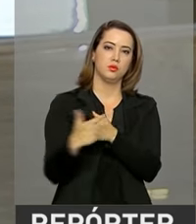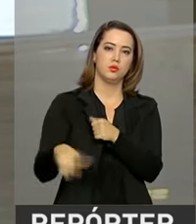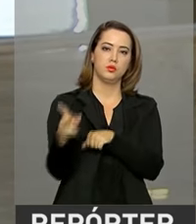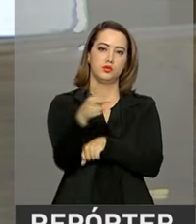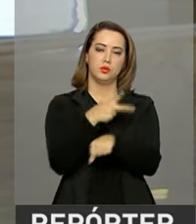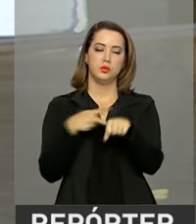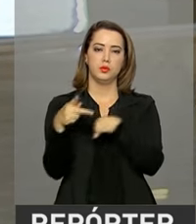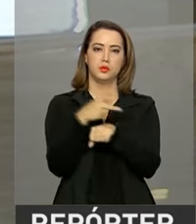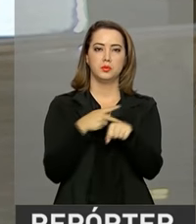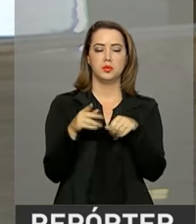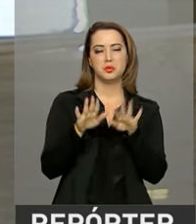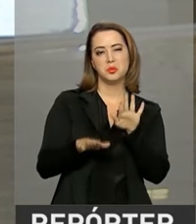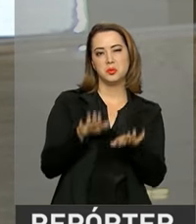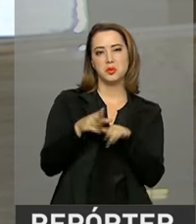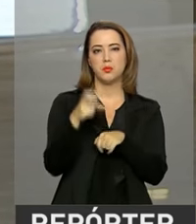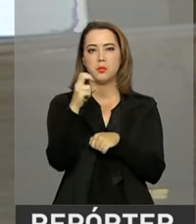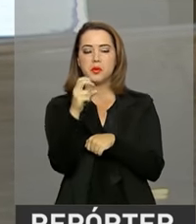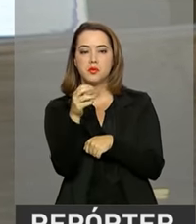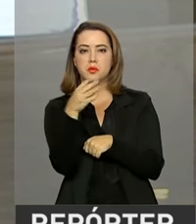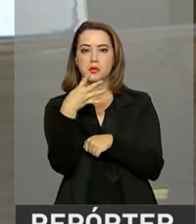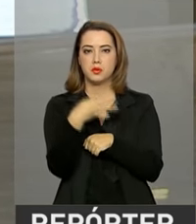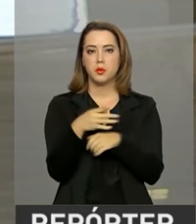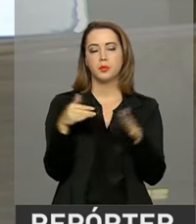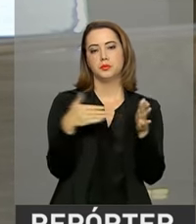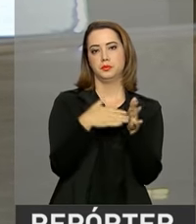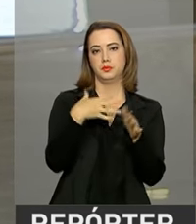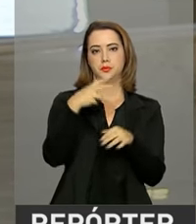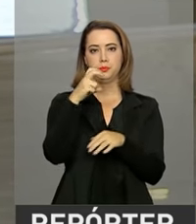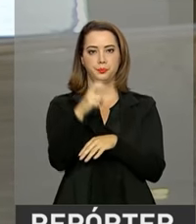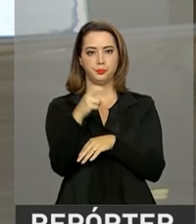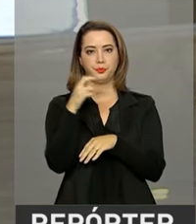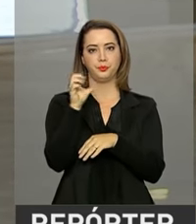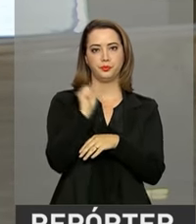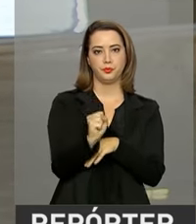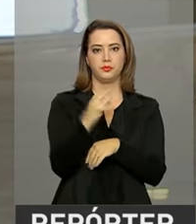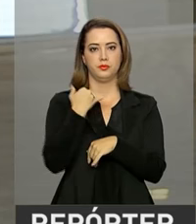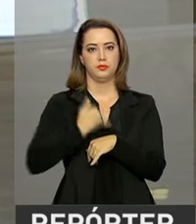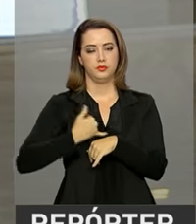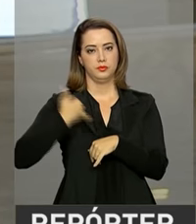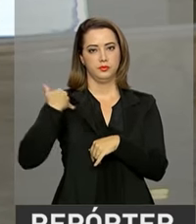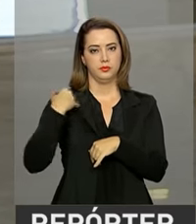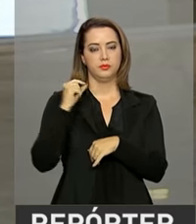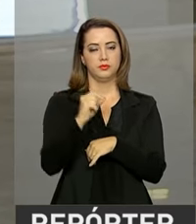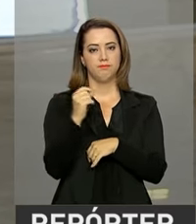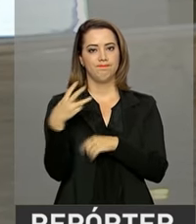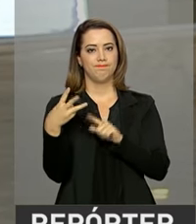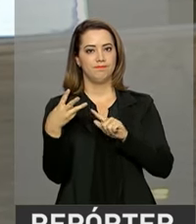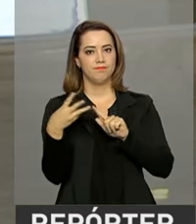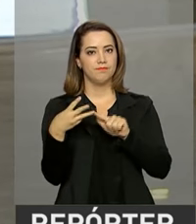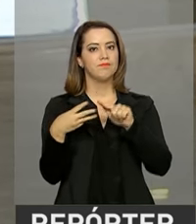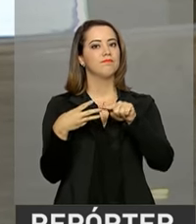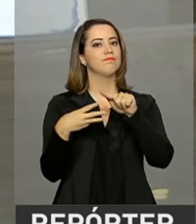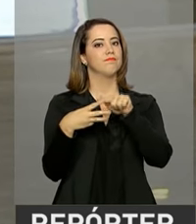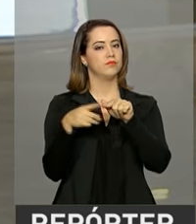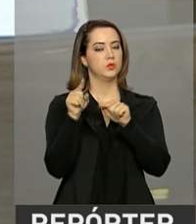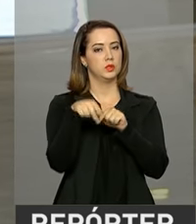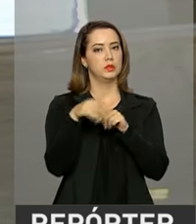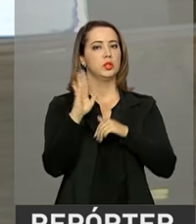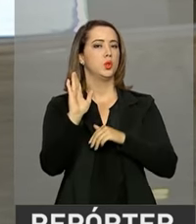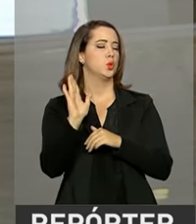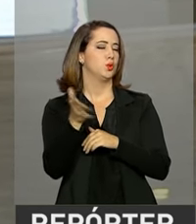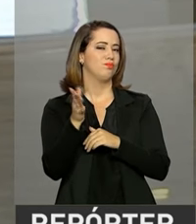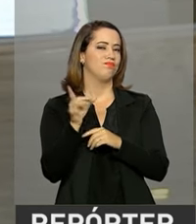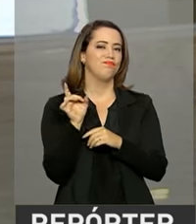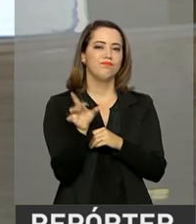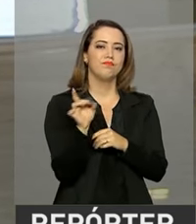que varia de 54 a 58 anos. Combinados esses três fatores, o governo federal avalia que só uma reforma